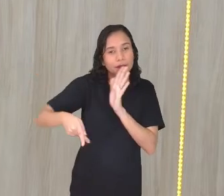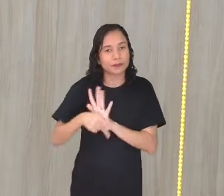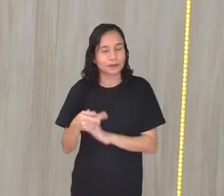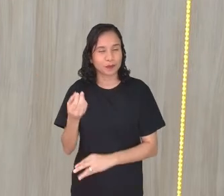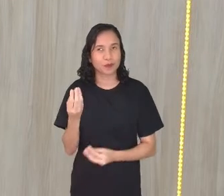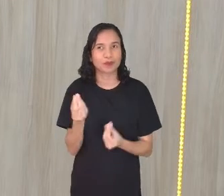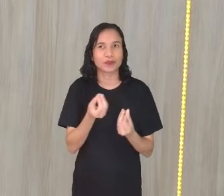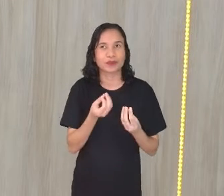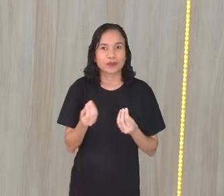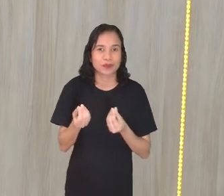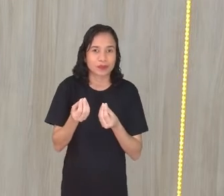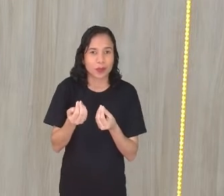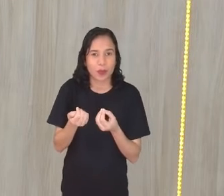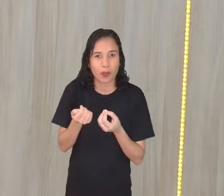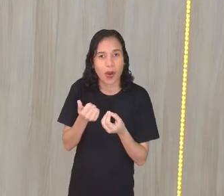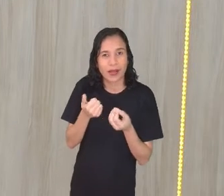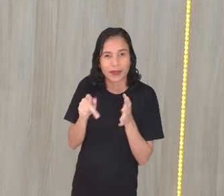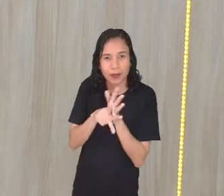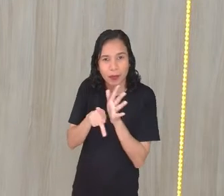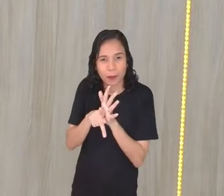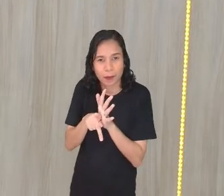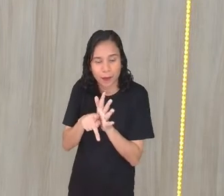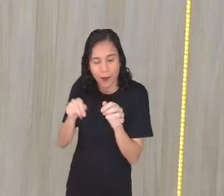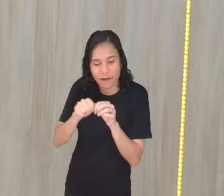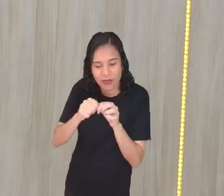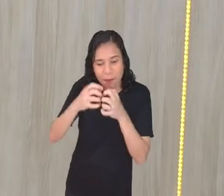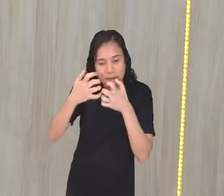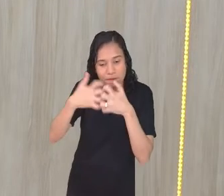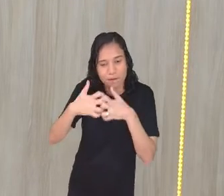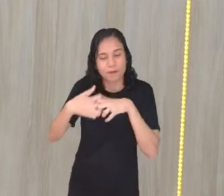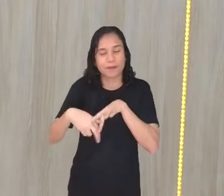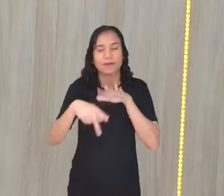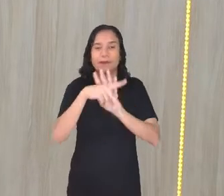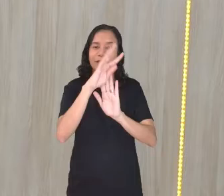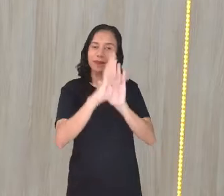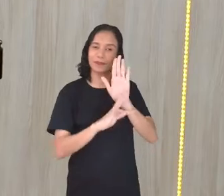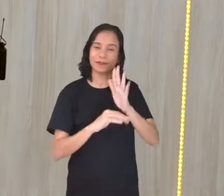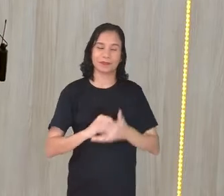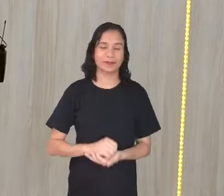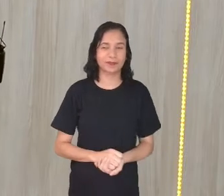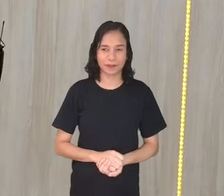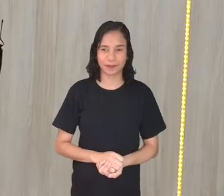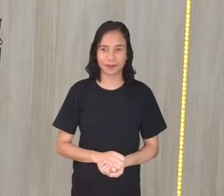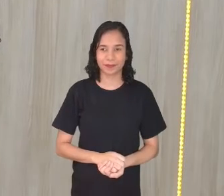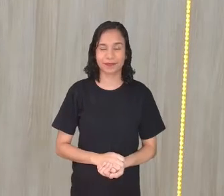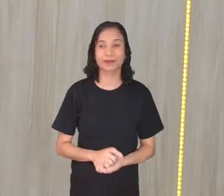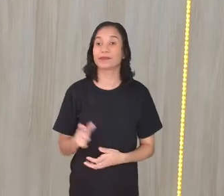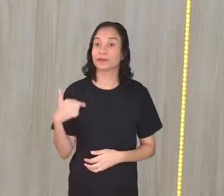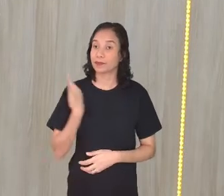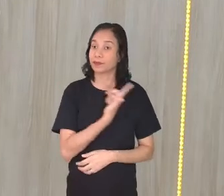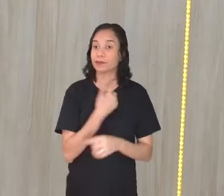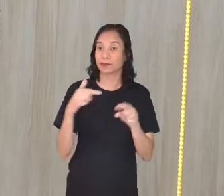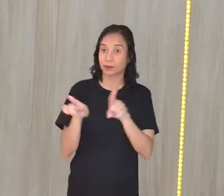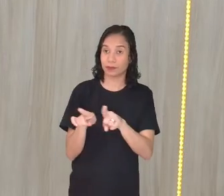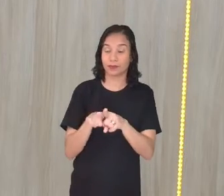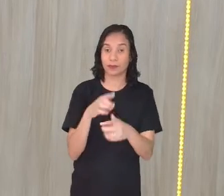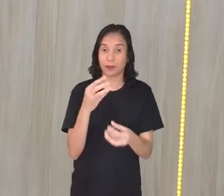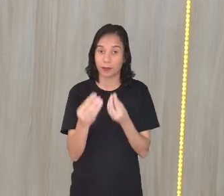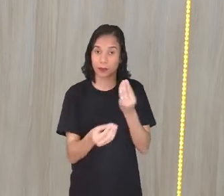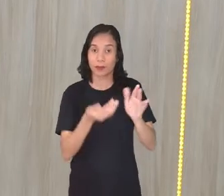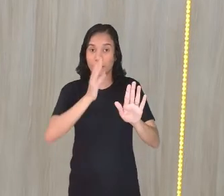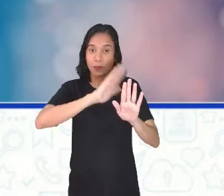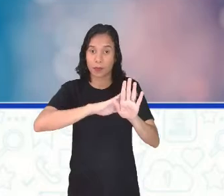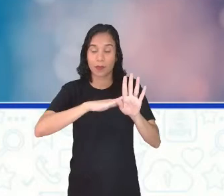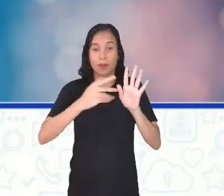quase maquinal, assim, quase manual do texto, né? E a gente também tem esse